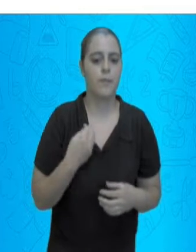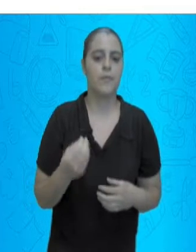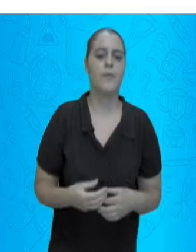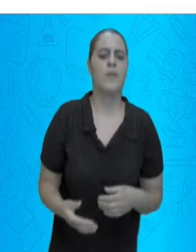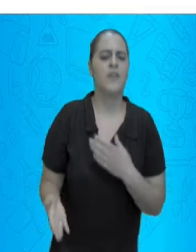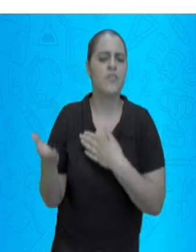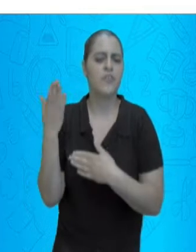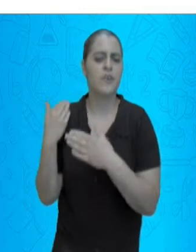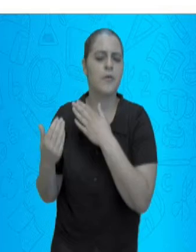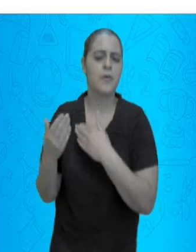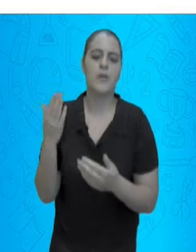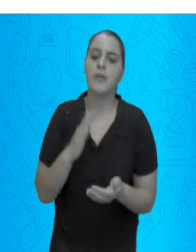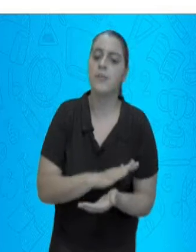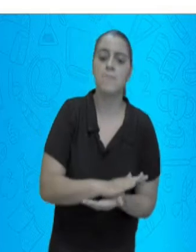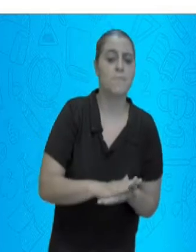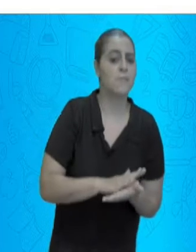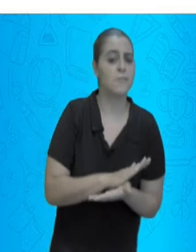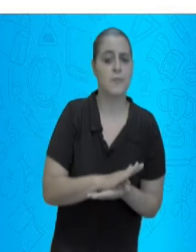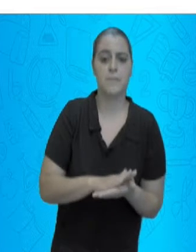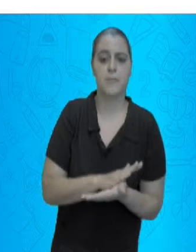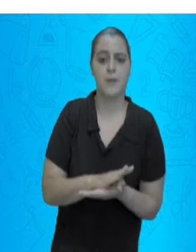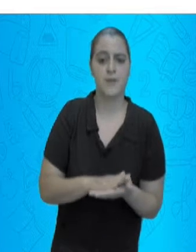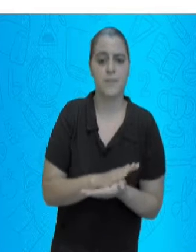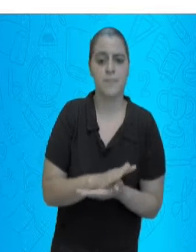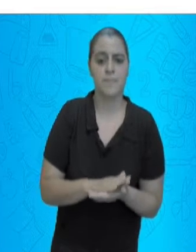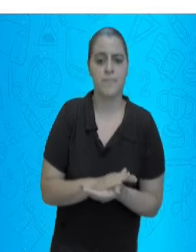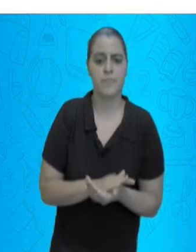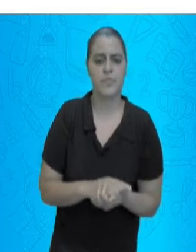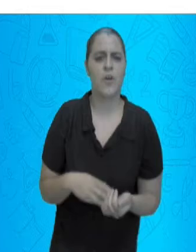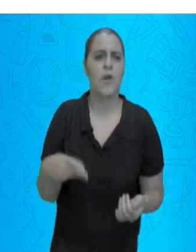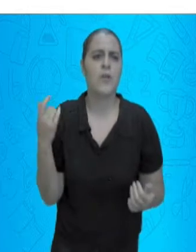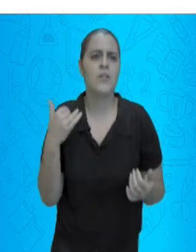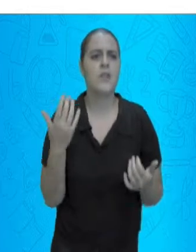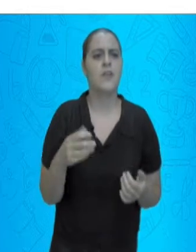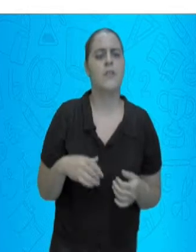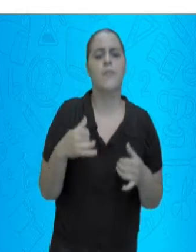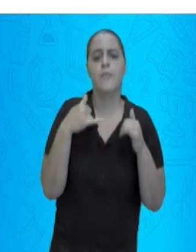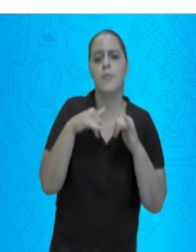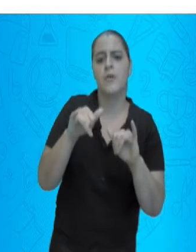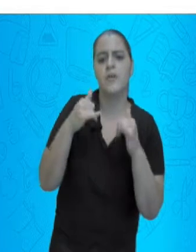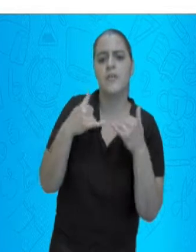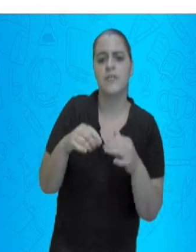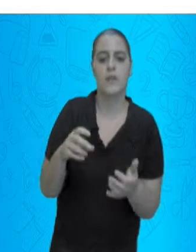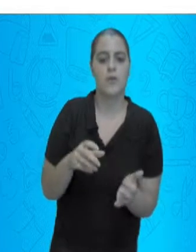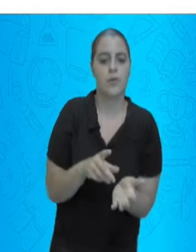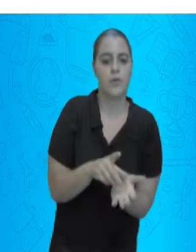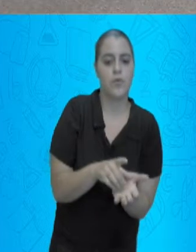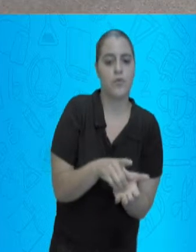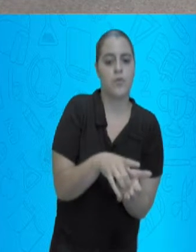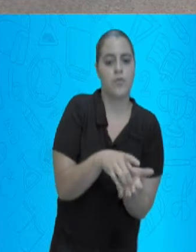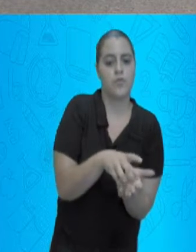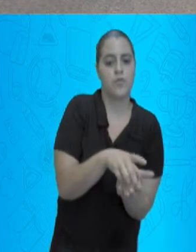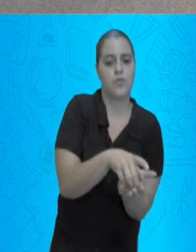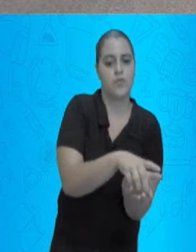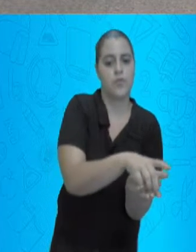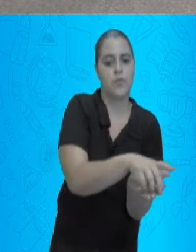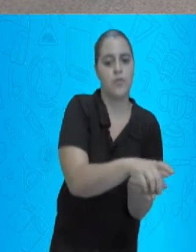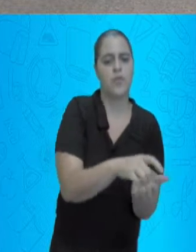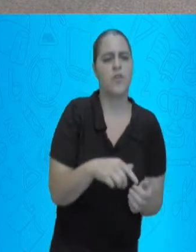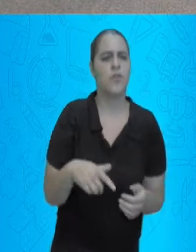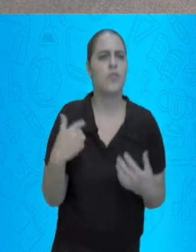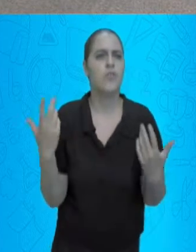já foram extintos. Então, como é que tem notícia de dinossauro, de